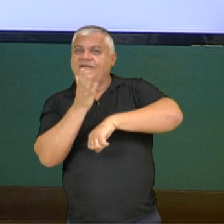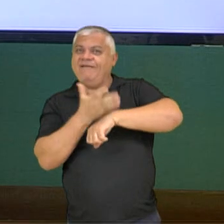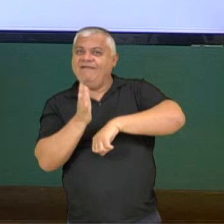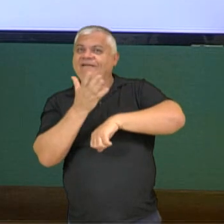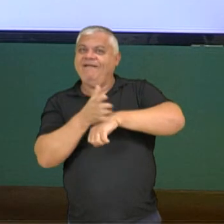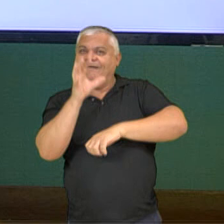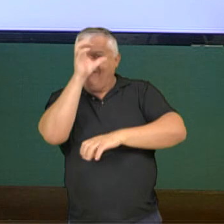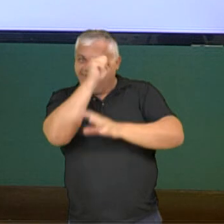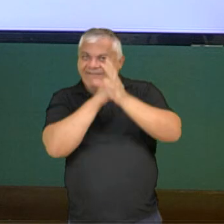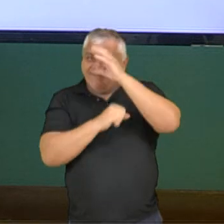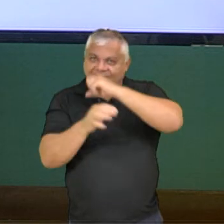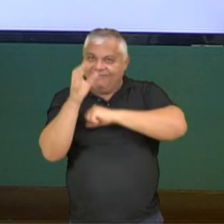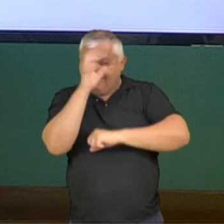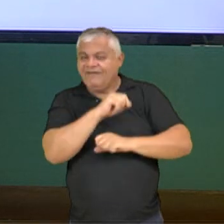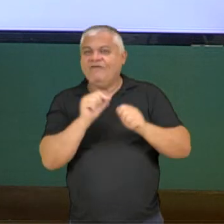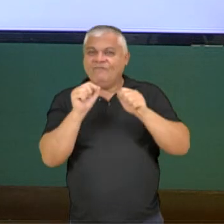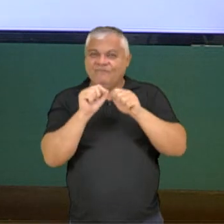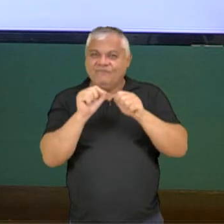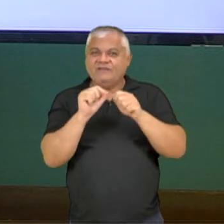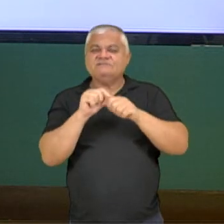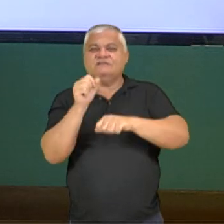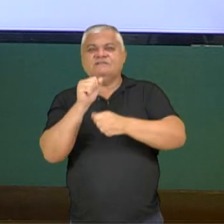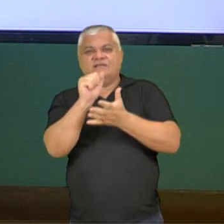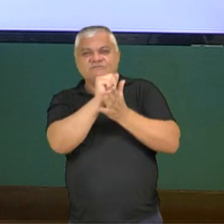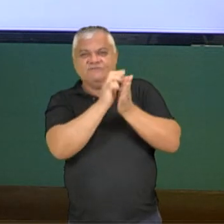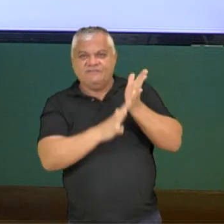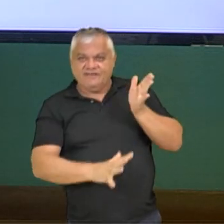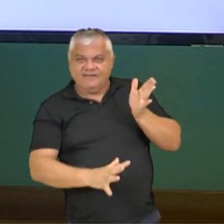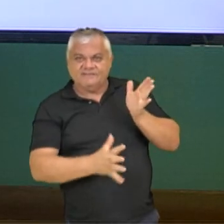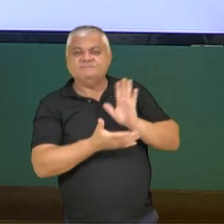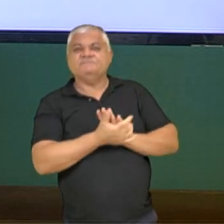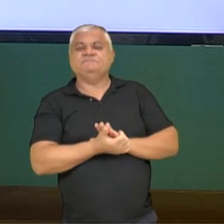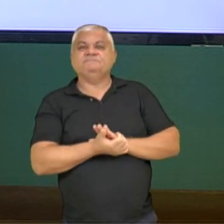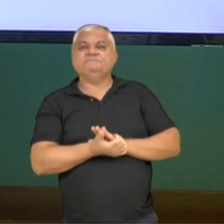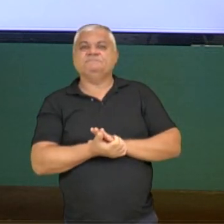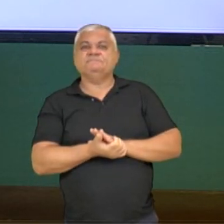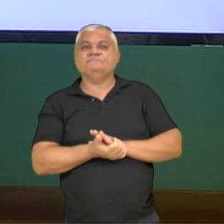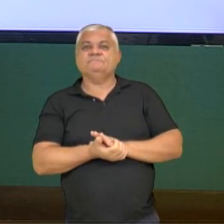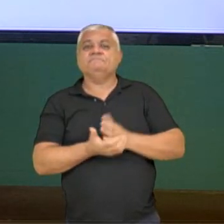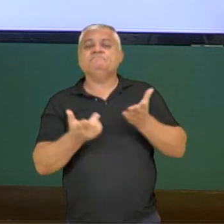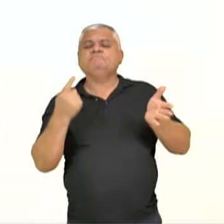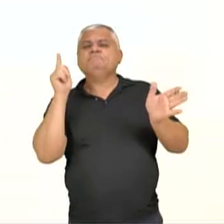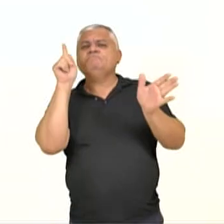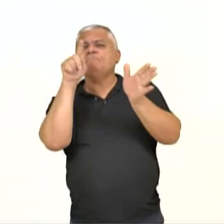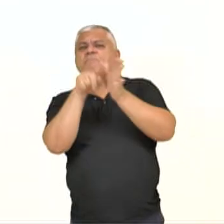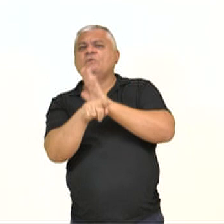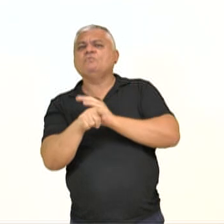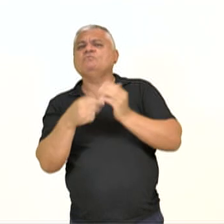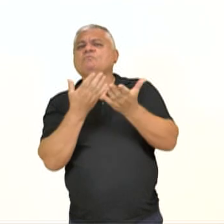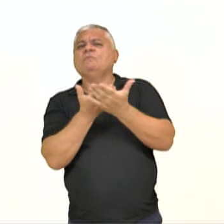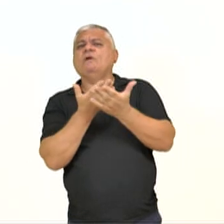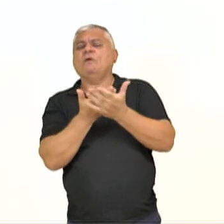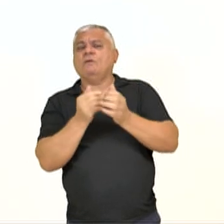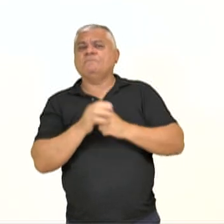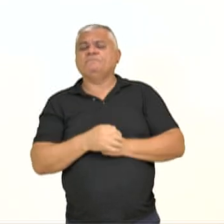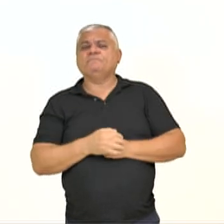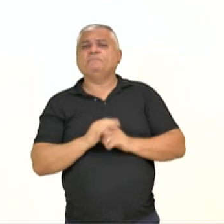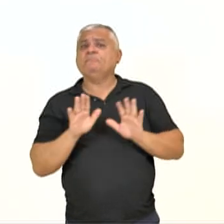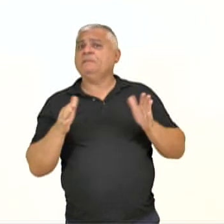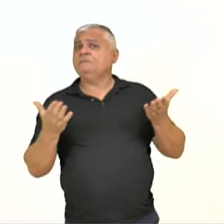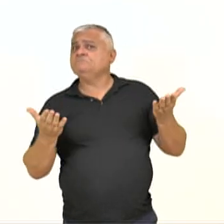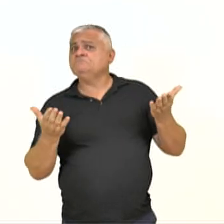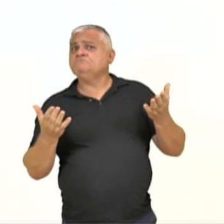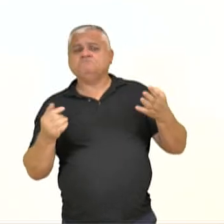conhecimento fazendo algumas atividades. Questionamento sobre esta aula. Quais são